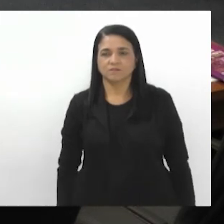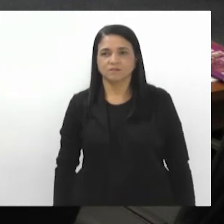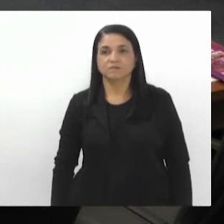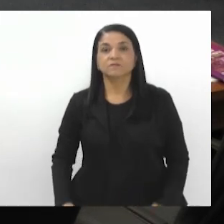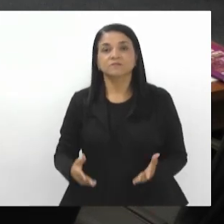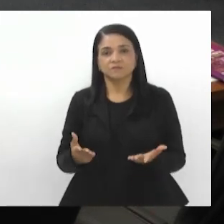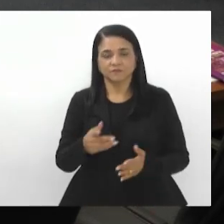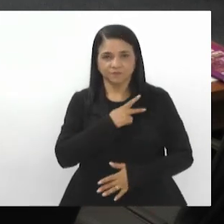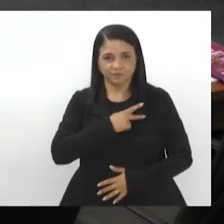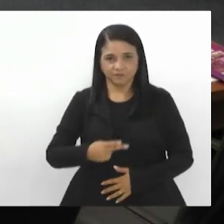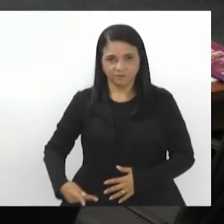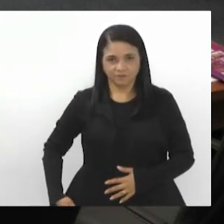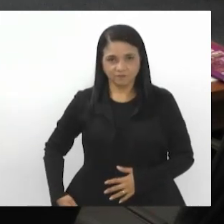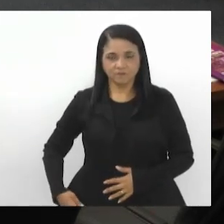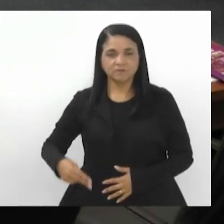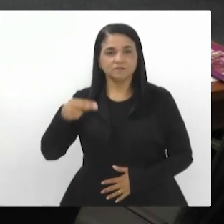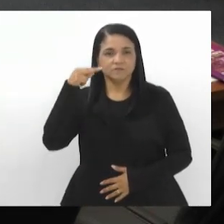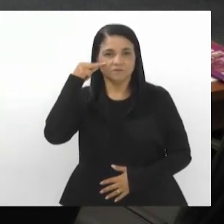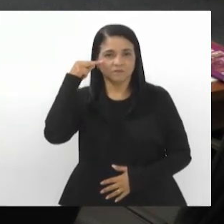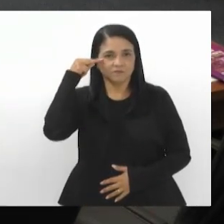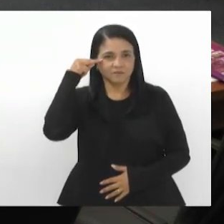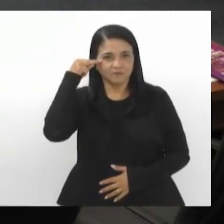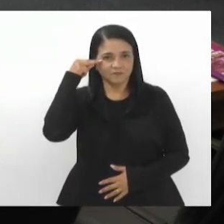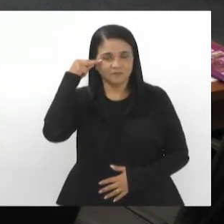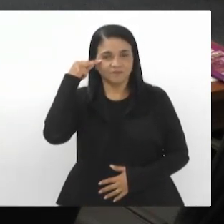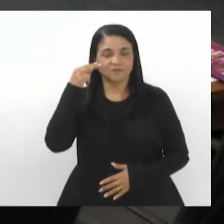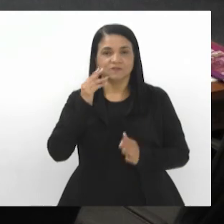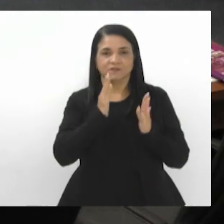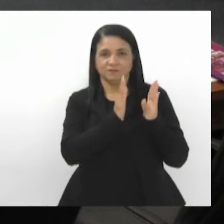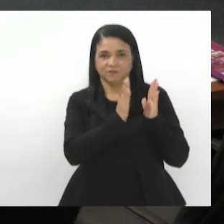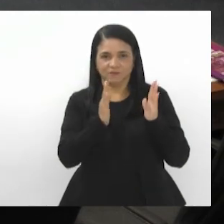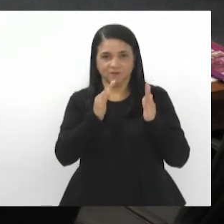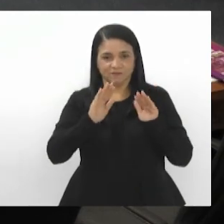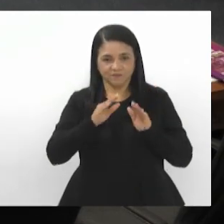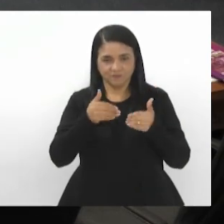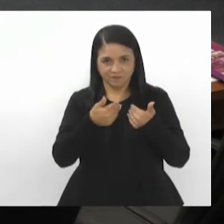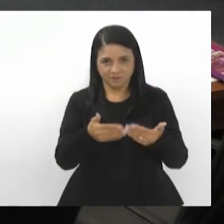Senhora presidente do expediente final,